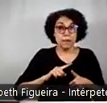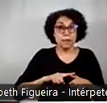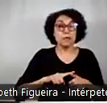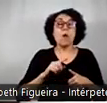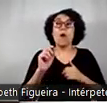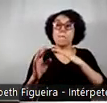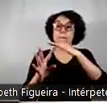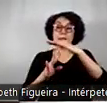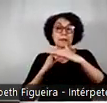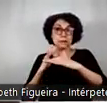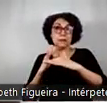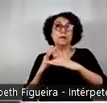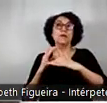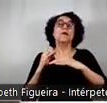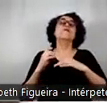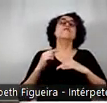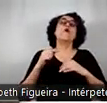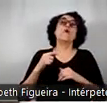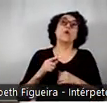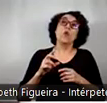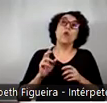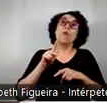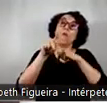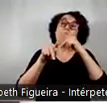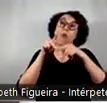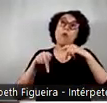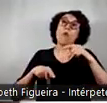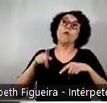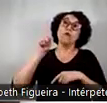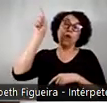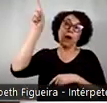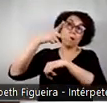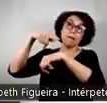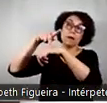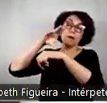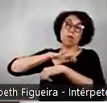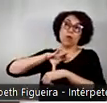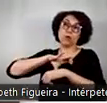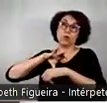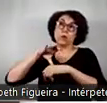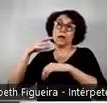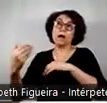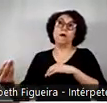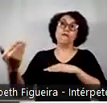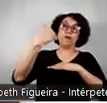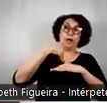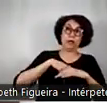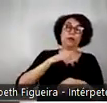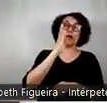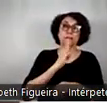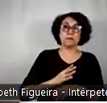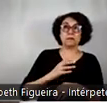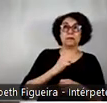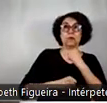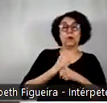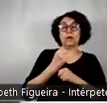dos portugueses, né, nesse processo de colonização que vivemos aqui no Brasil, né, vivenciamos aqui no Brasil em 1500. Depois, o